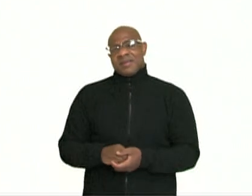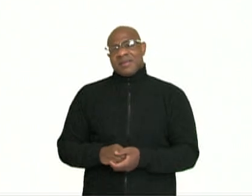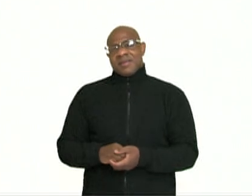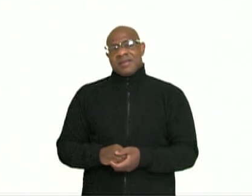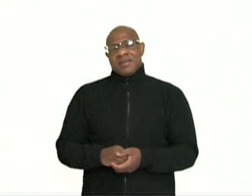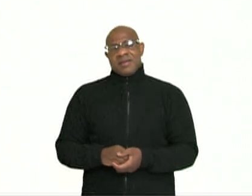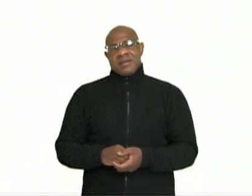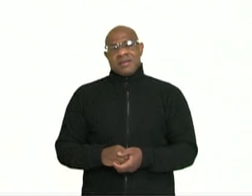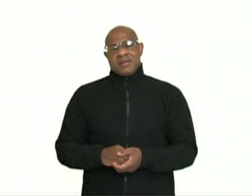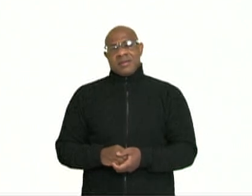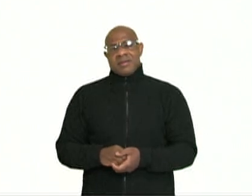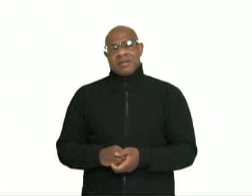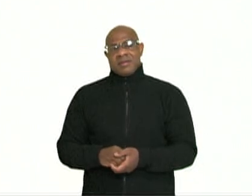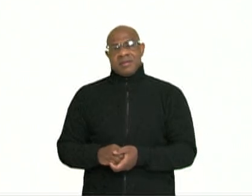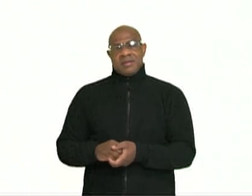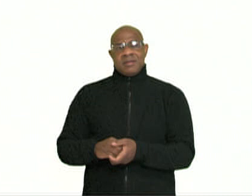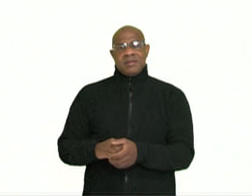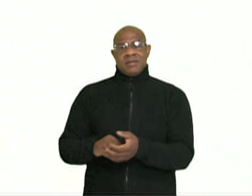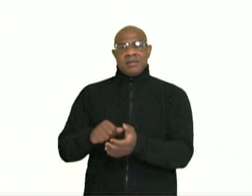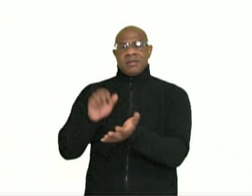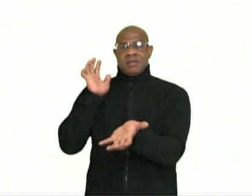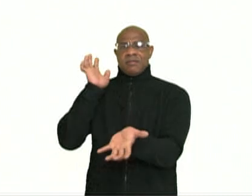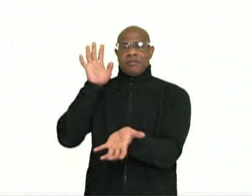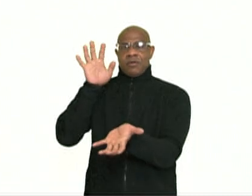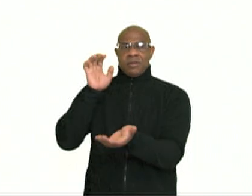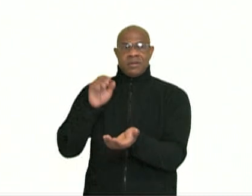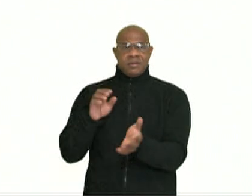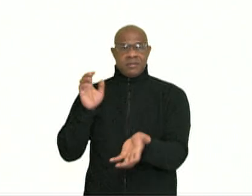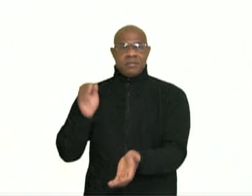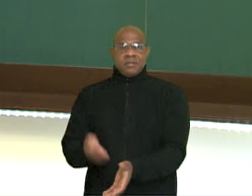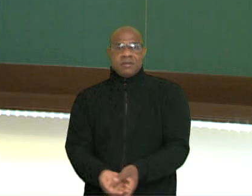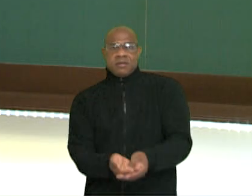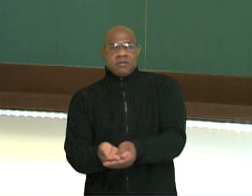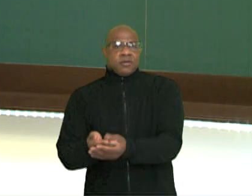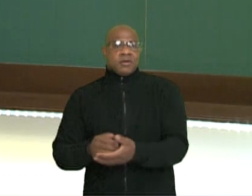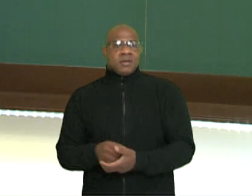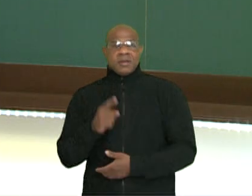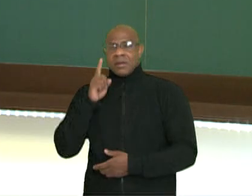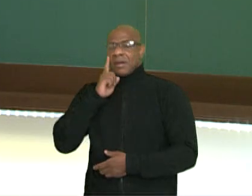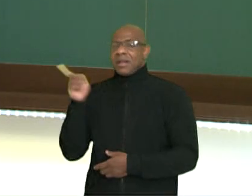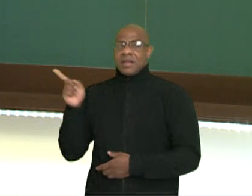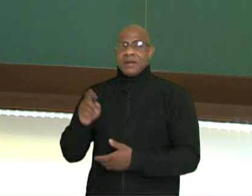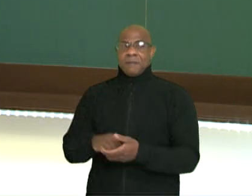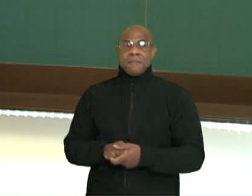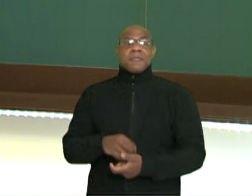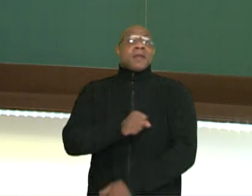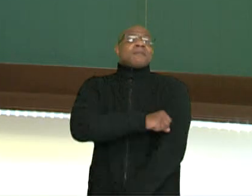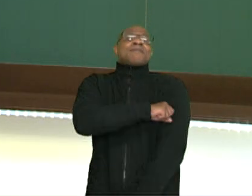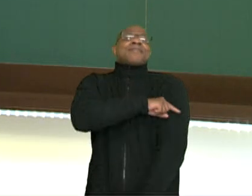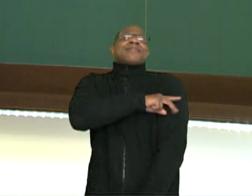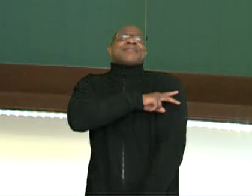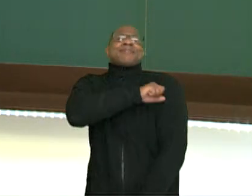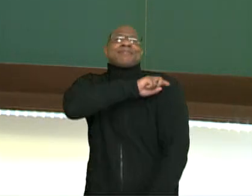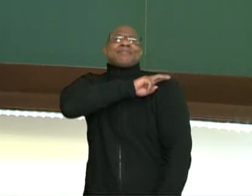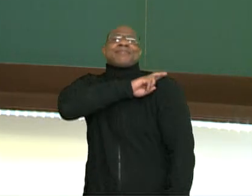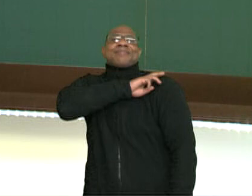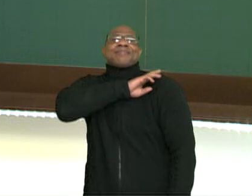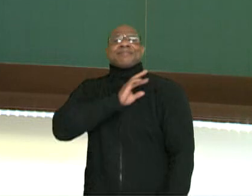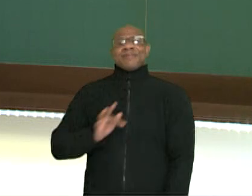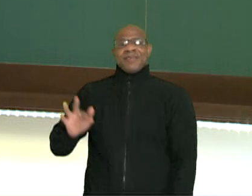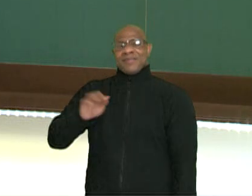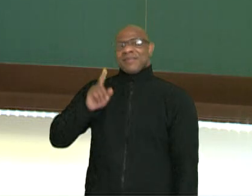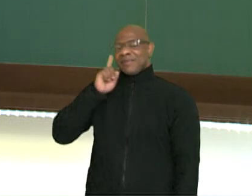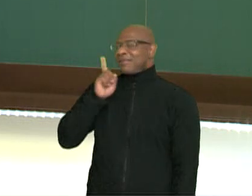porcentagem ali. Aqui dos funcionários com a escolaridade. Você consegue enxergar que esse cinza, que é o ensino superior, é o maior. Ele está